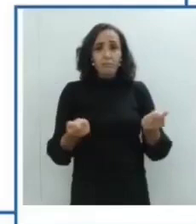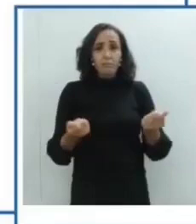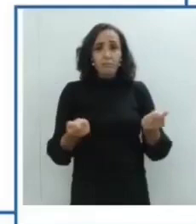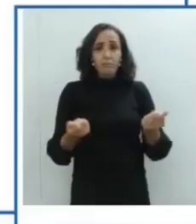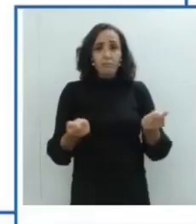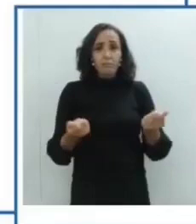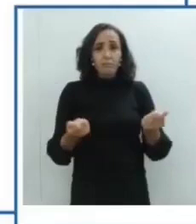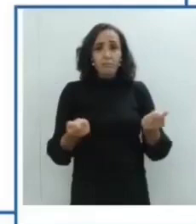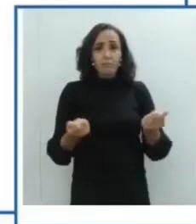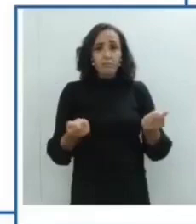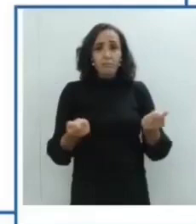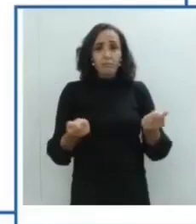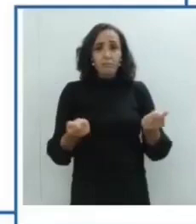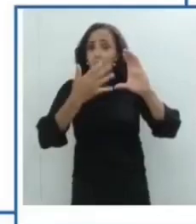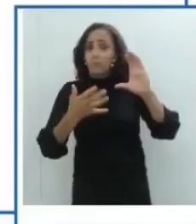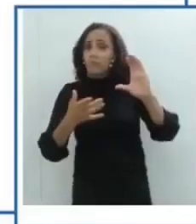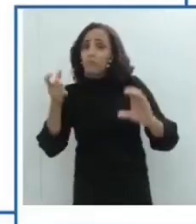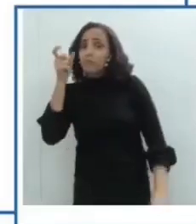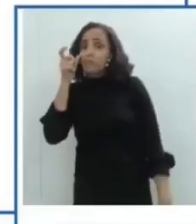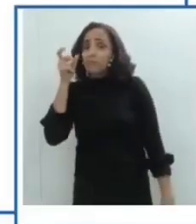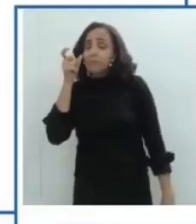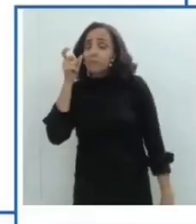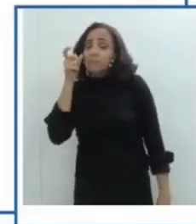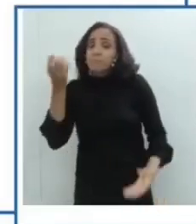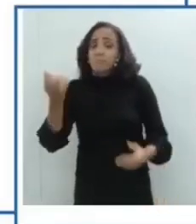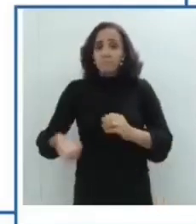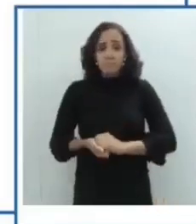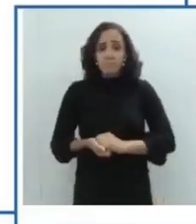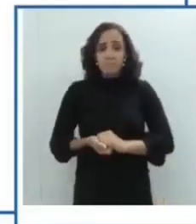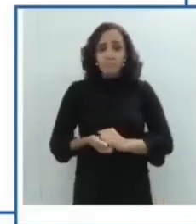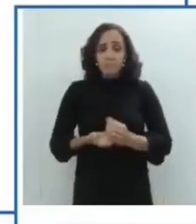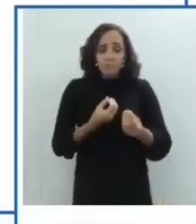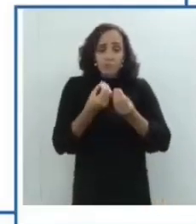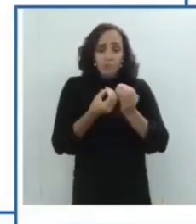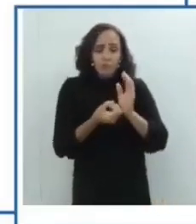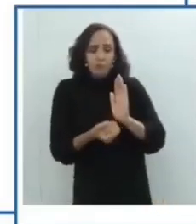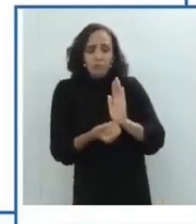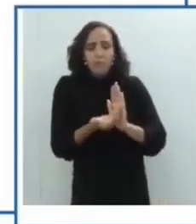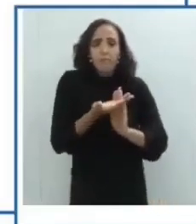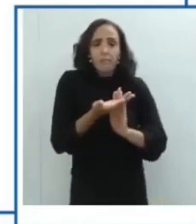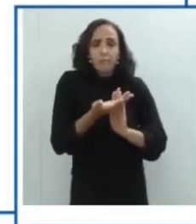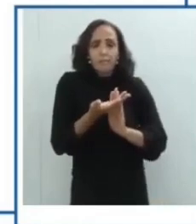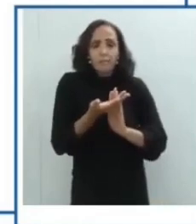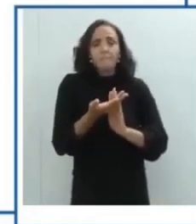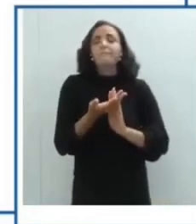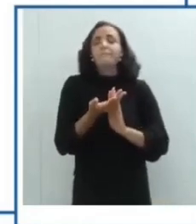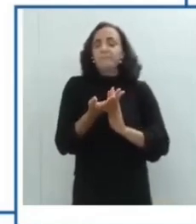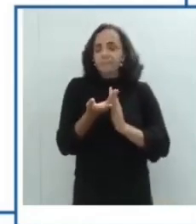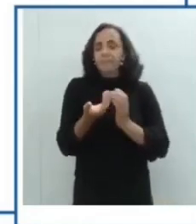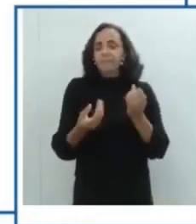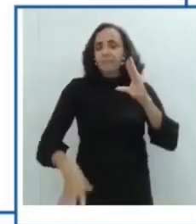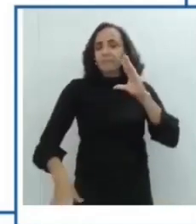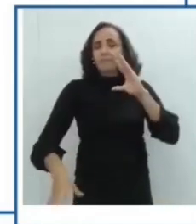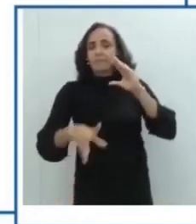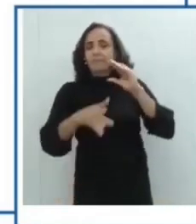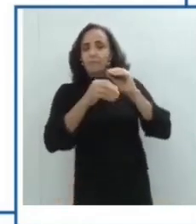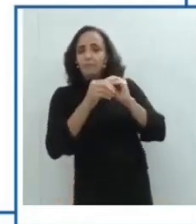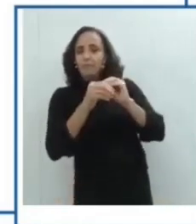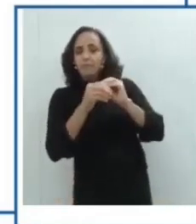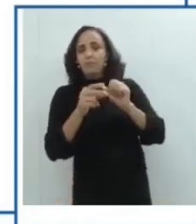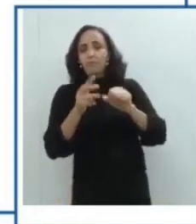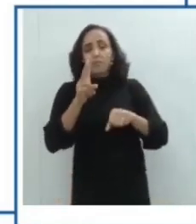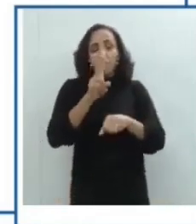as letras HTML. A dificuldade de edição, tá? A gente pode, inclusive, implementar